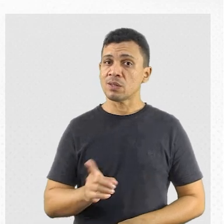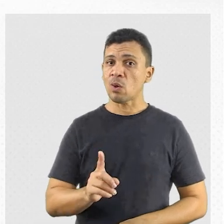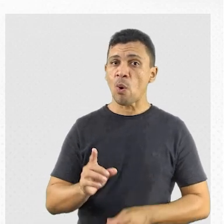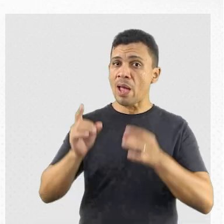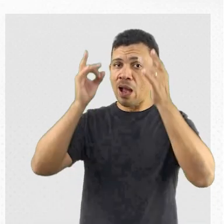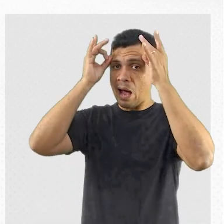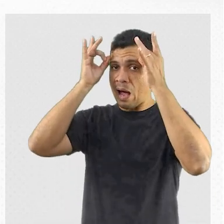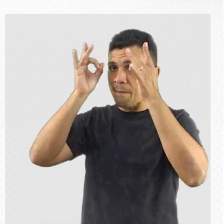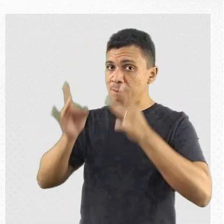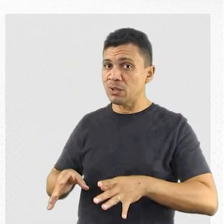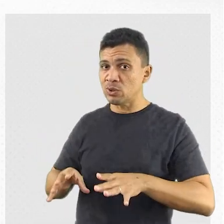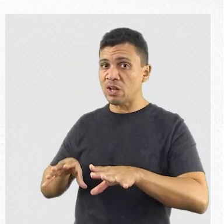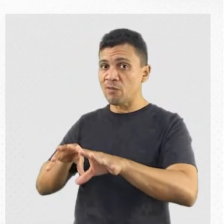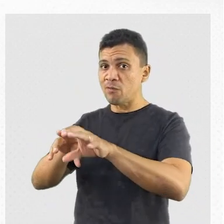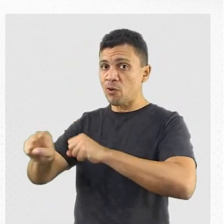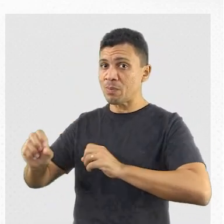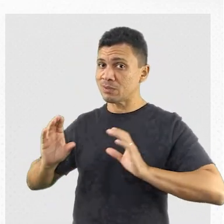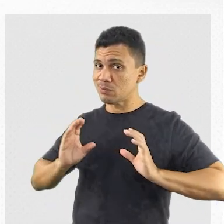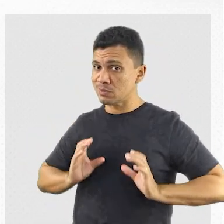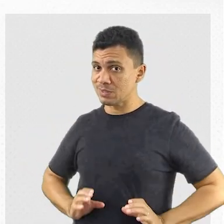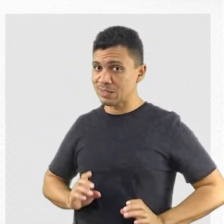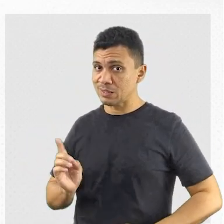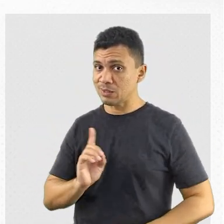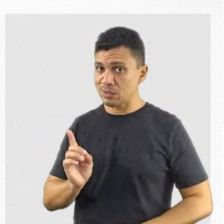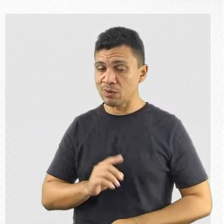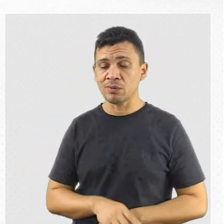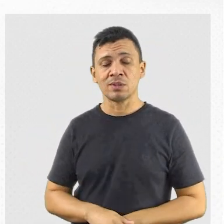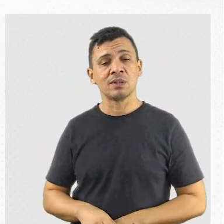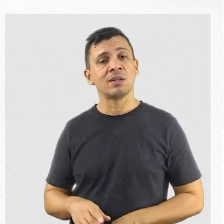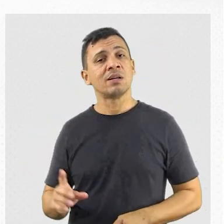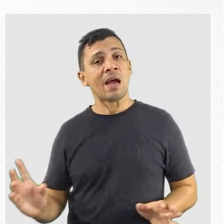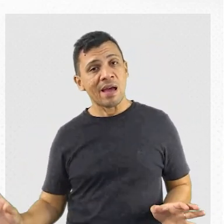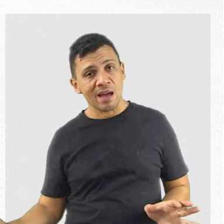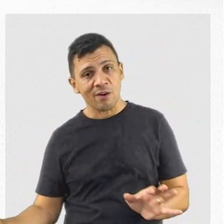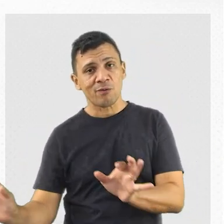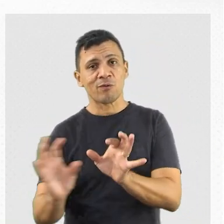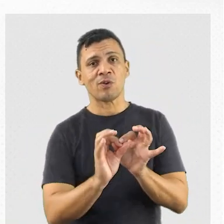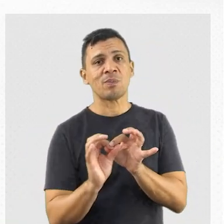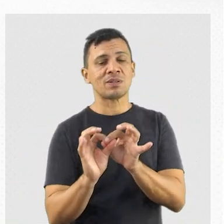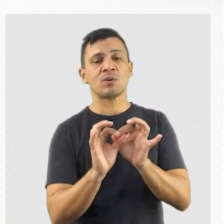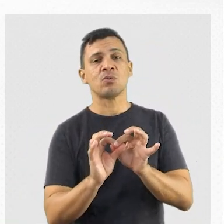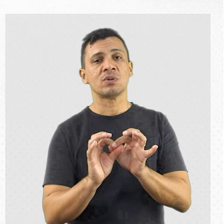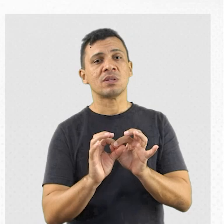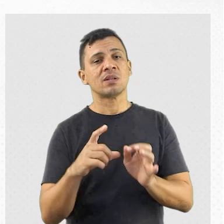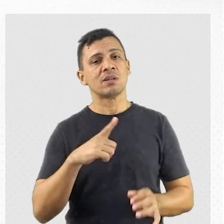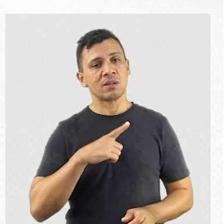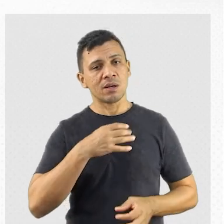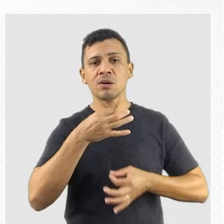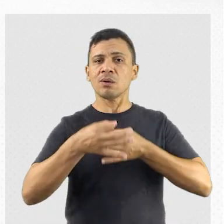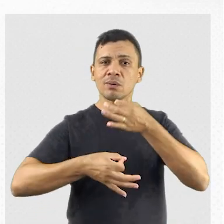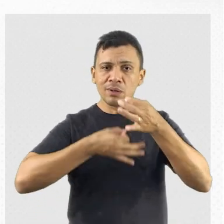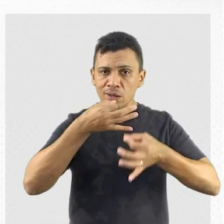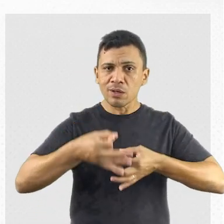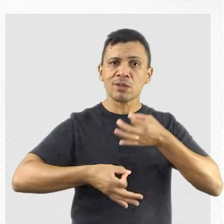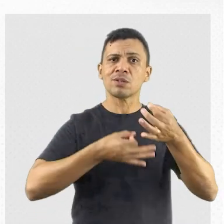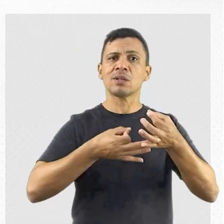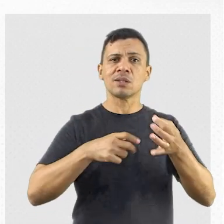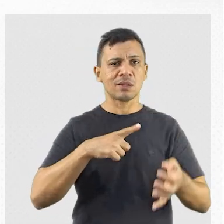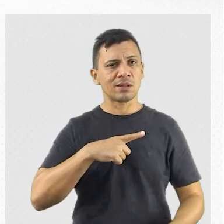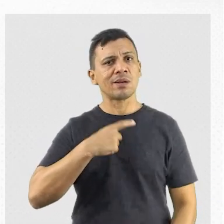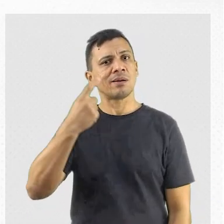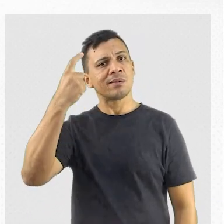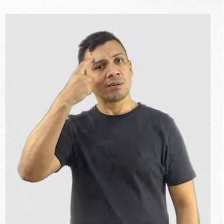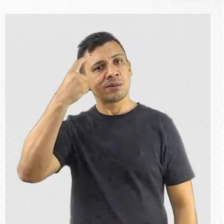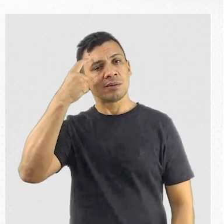está falando. Ele destaca que a consciência dos indivíduos é determinada pelo seu lugar na estrutura econômica. A ideologia